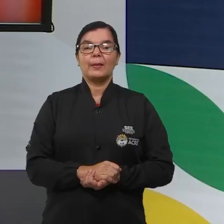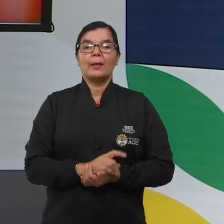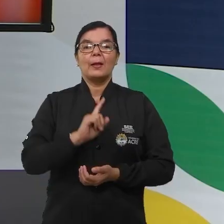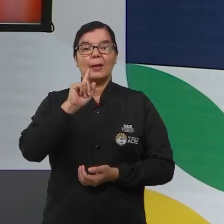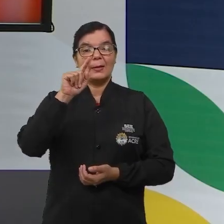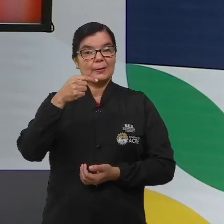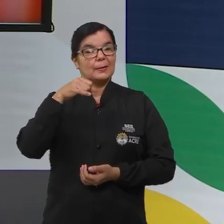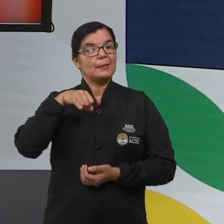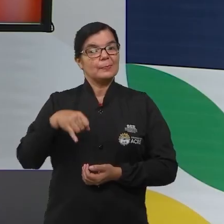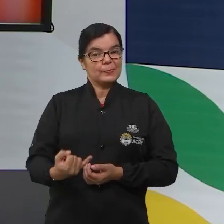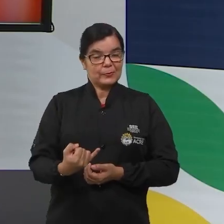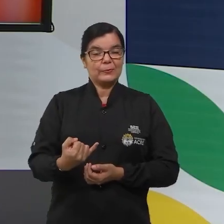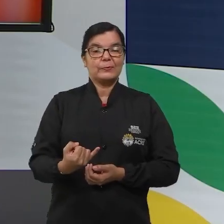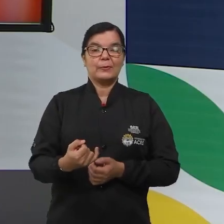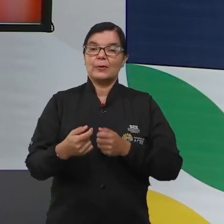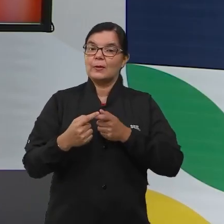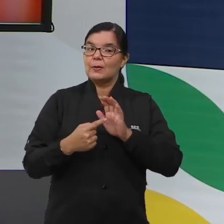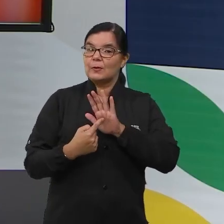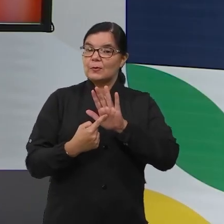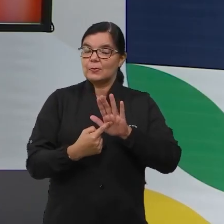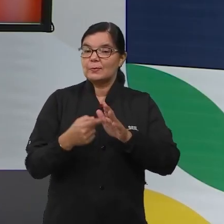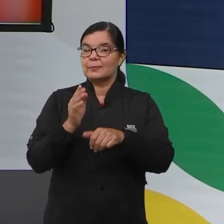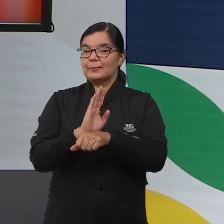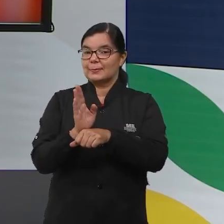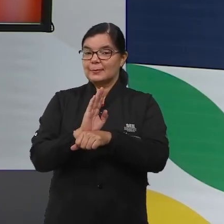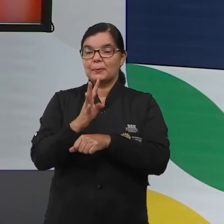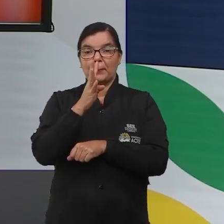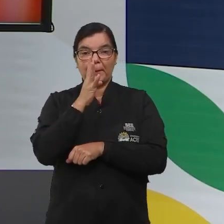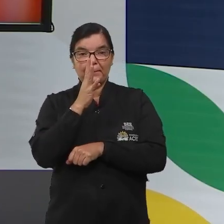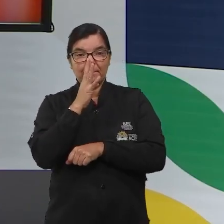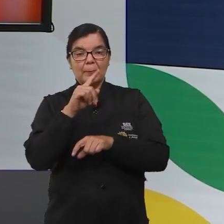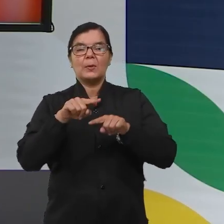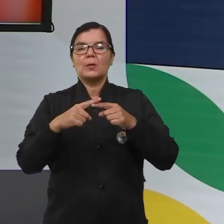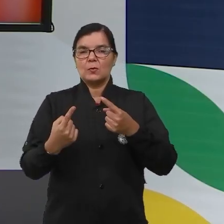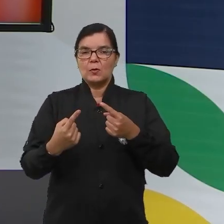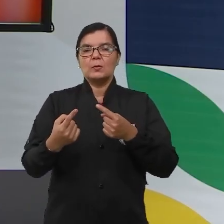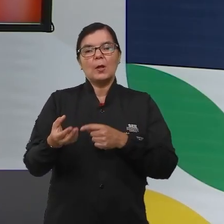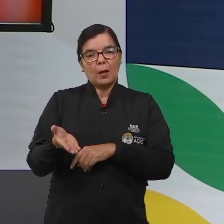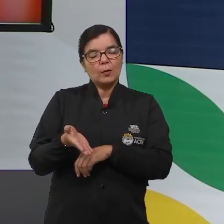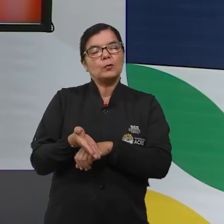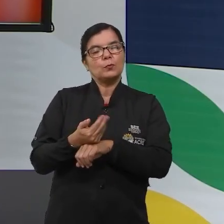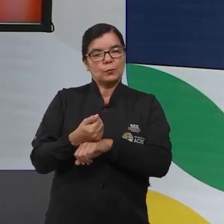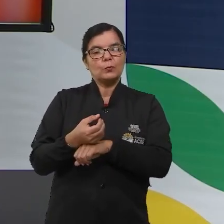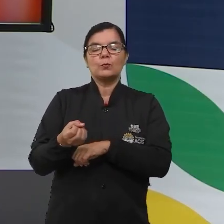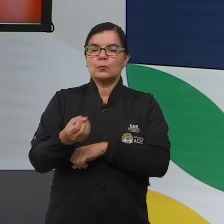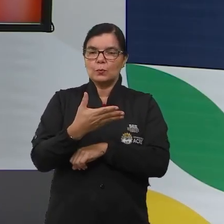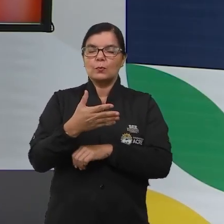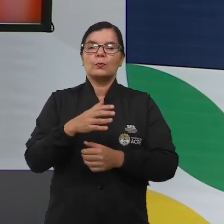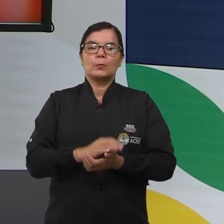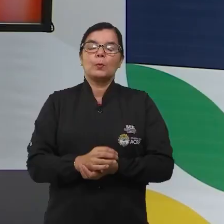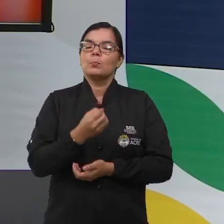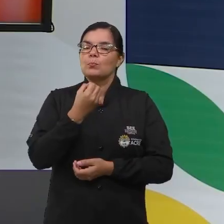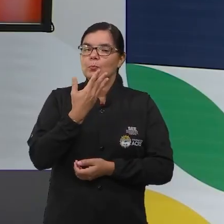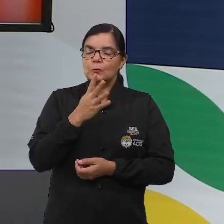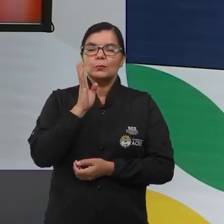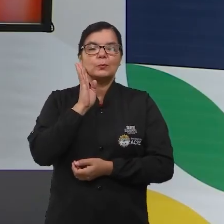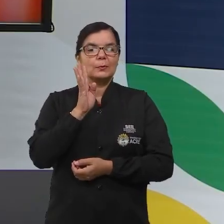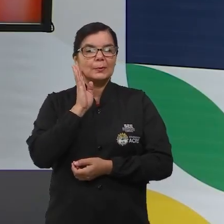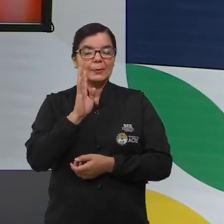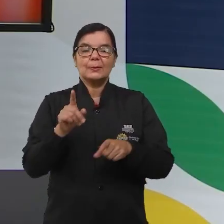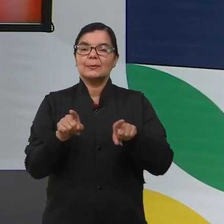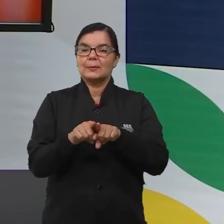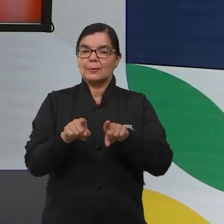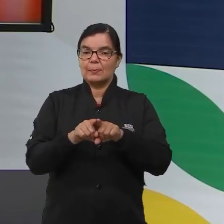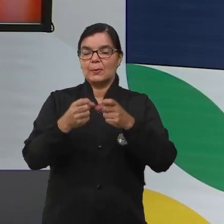até aproveito para indicar esse filme para você assistir. Já tem uma versão mais atualizada dele, é muito bacana,